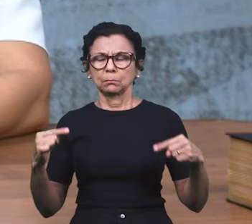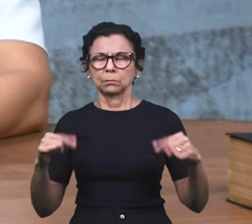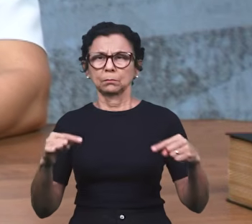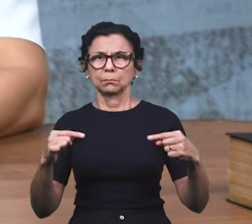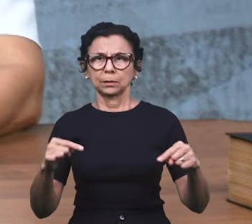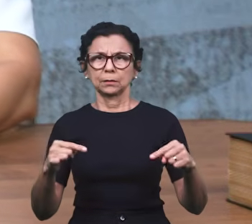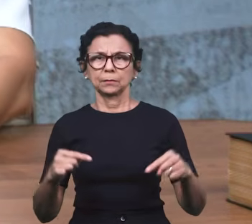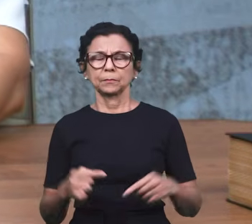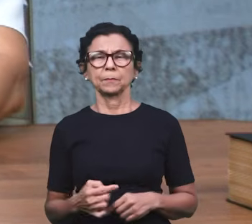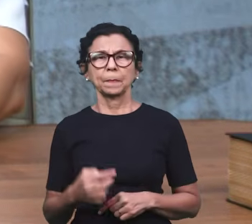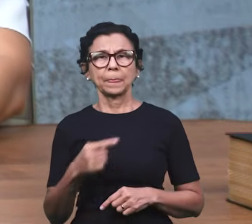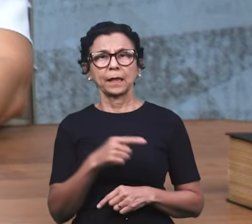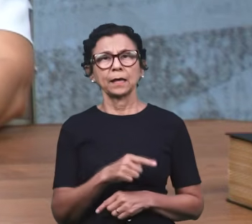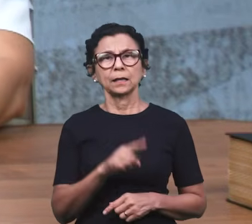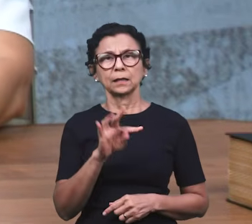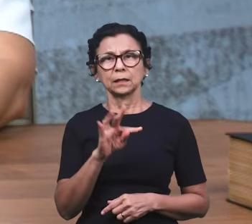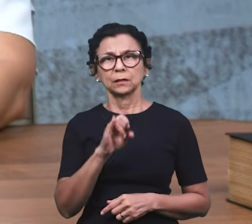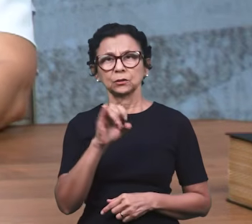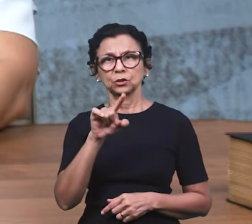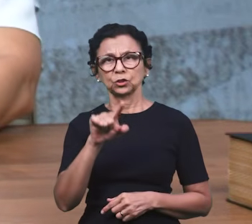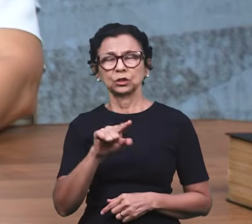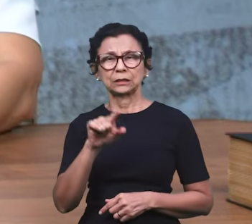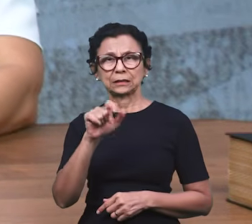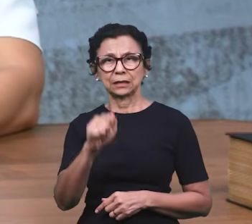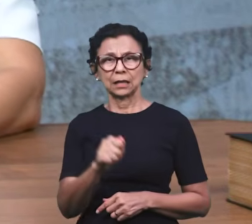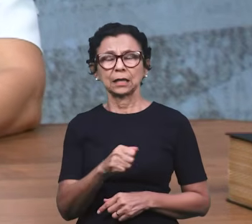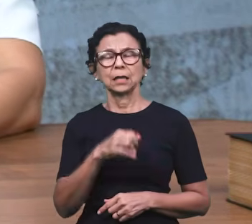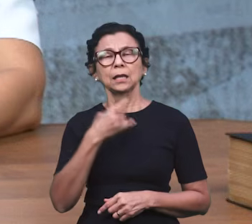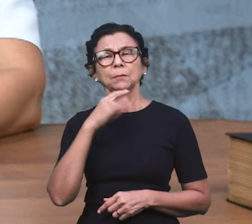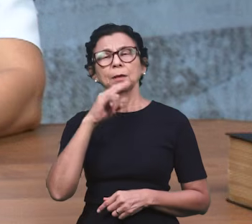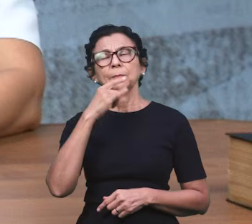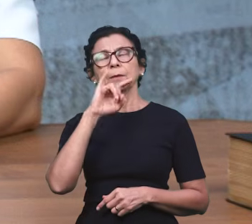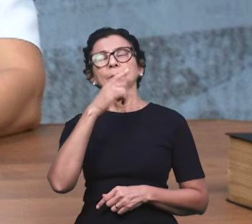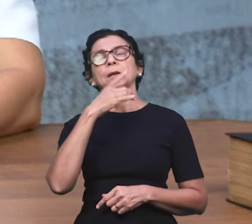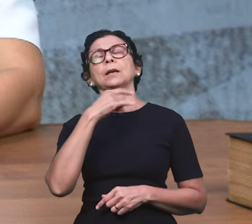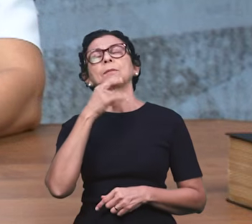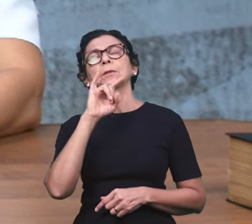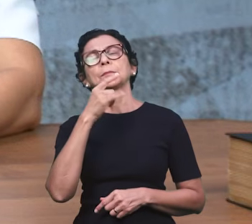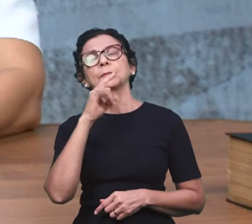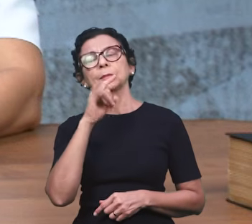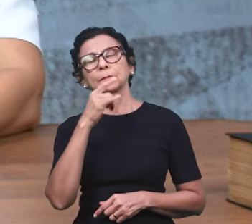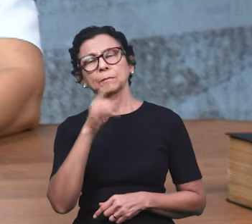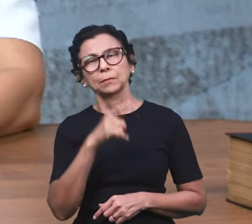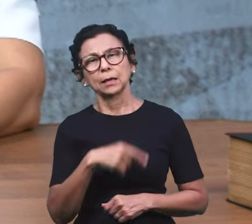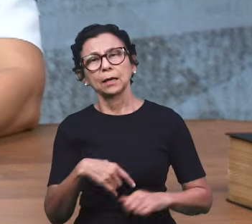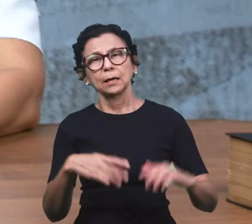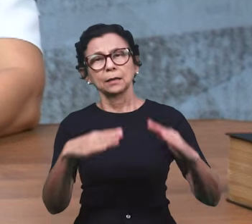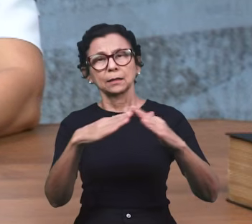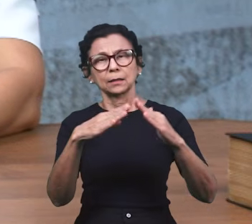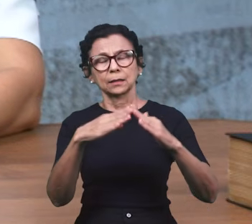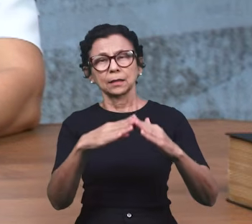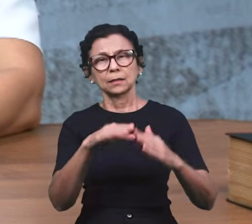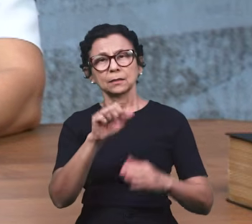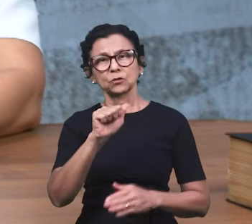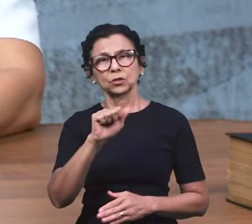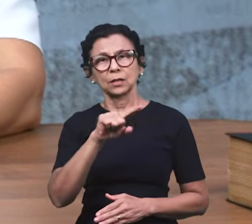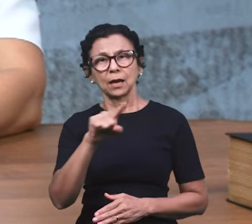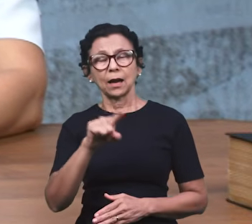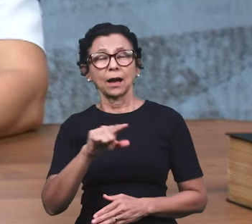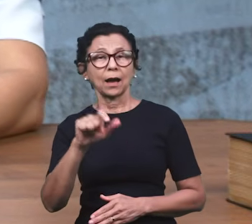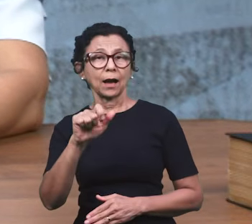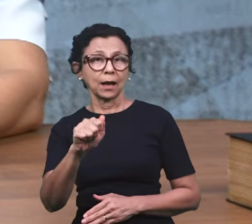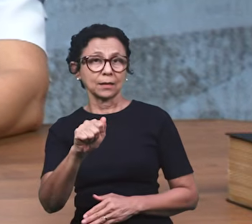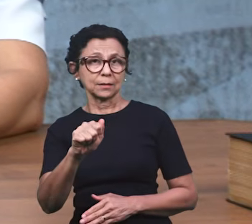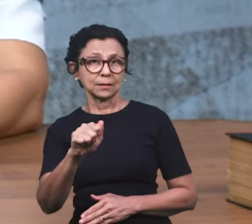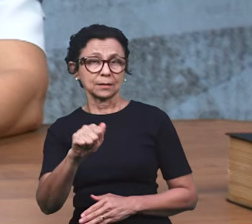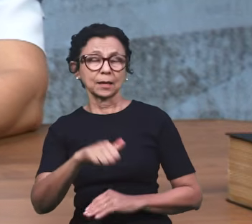em Tirzá, bebendo e embriagando-se em casa de Arza, mordomo em Tirzá. Entrou,